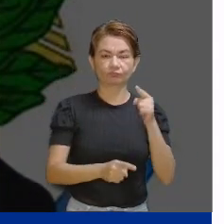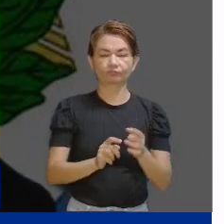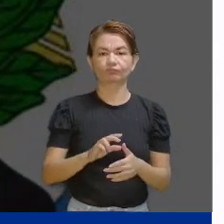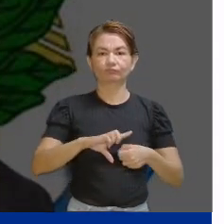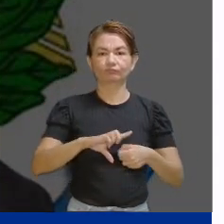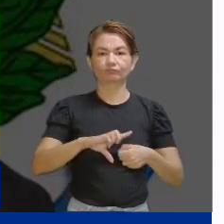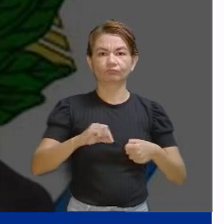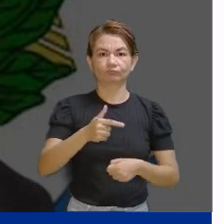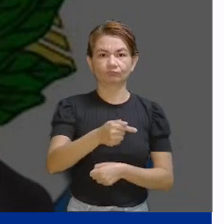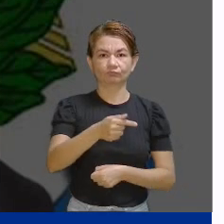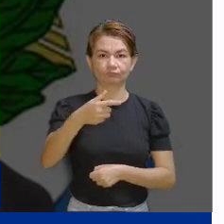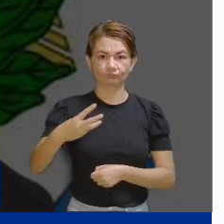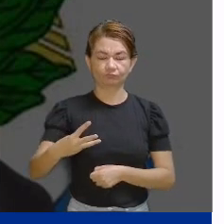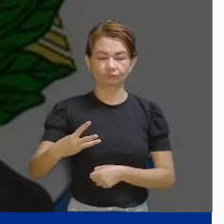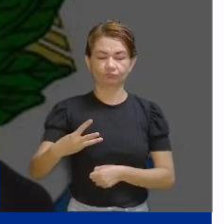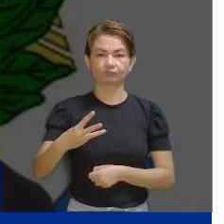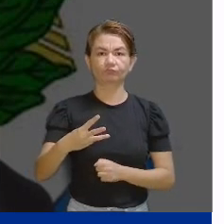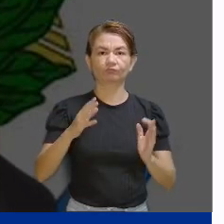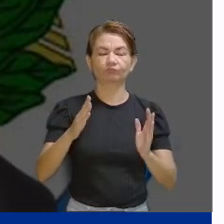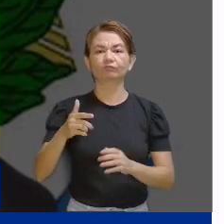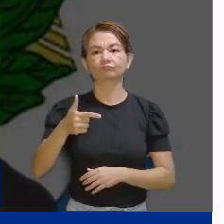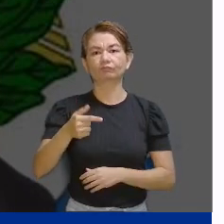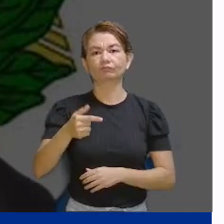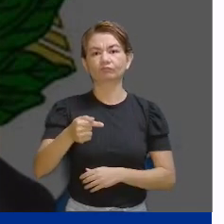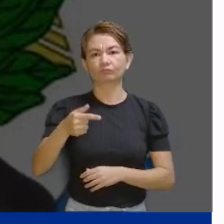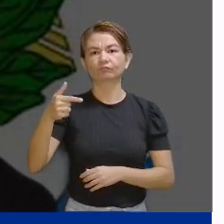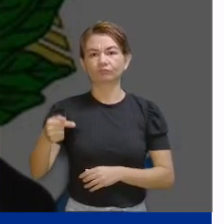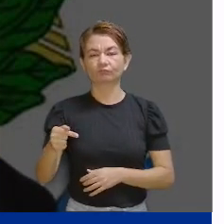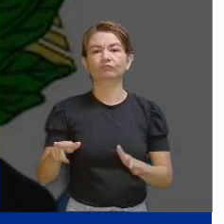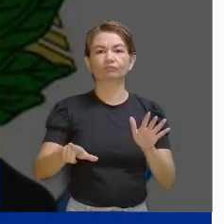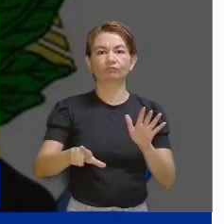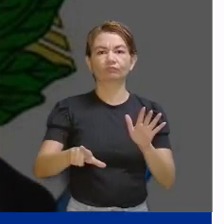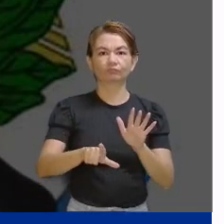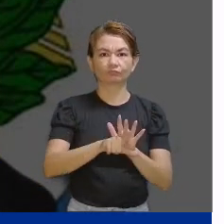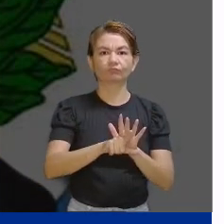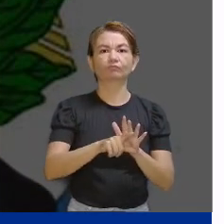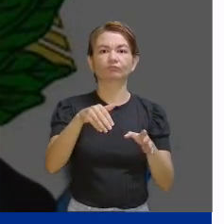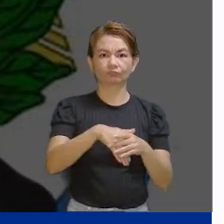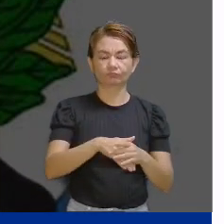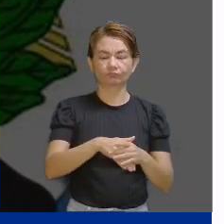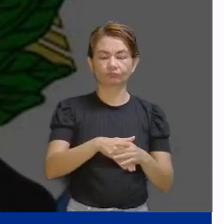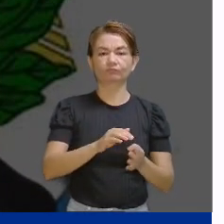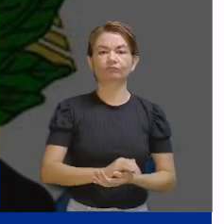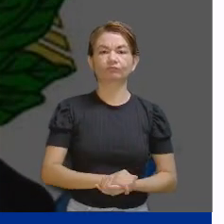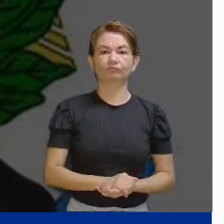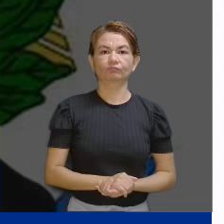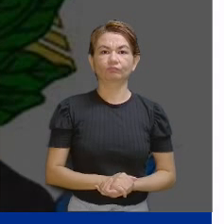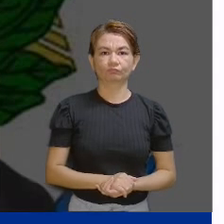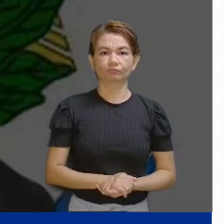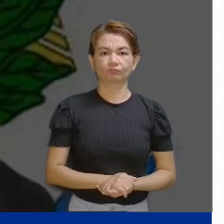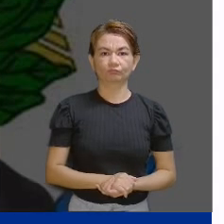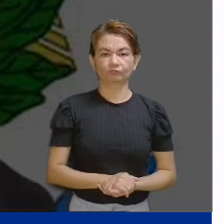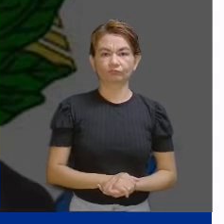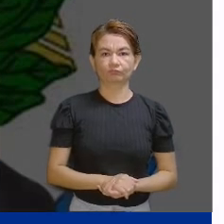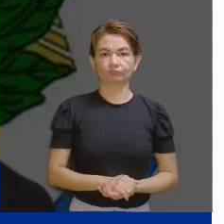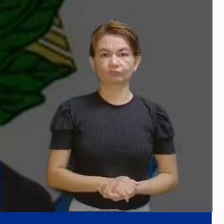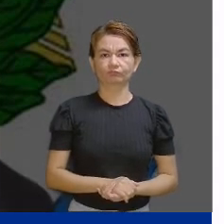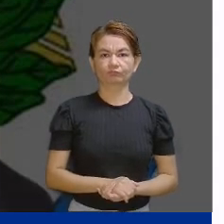artigo 73 a 77 da Lei 9504 de